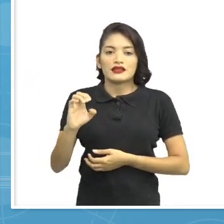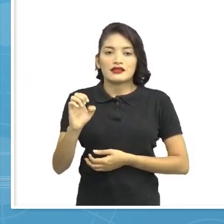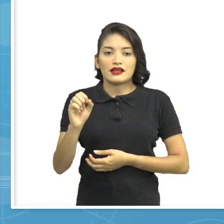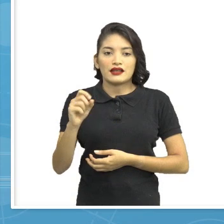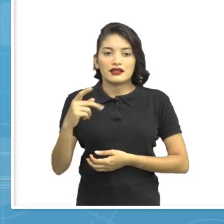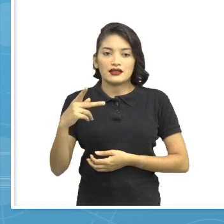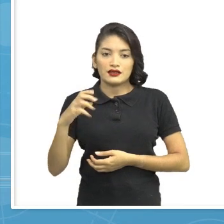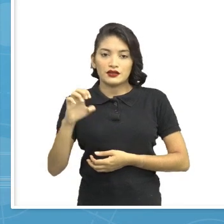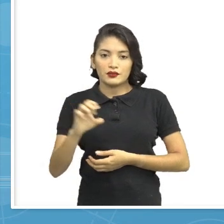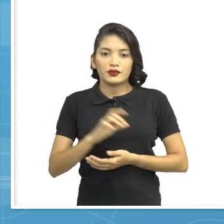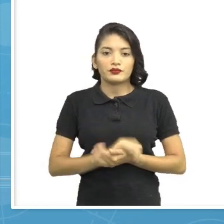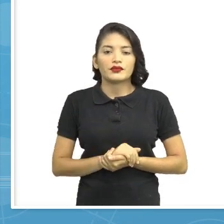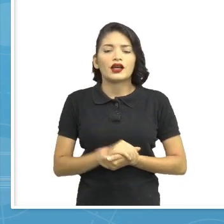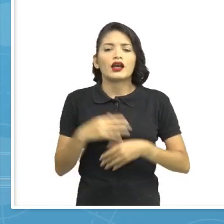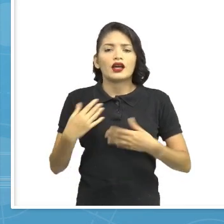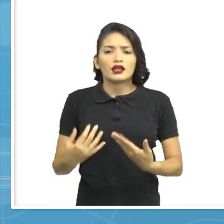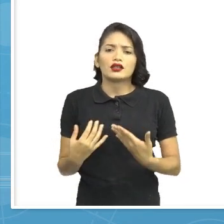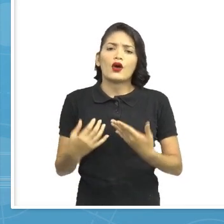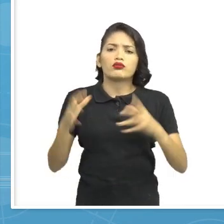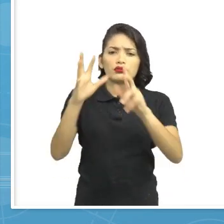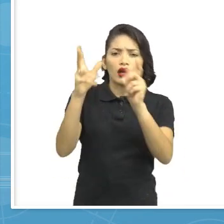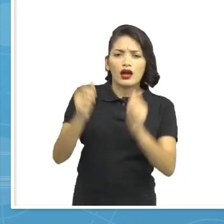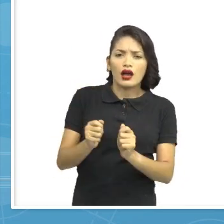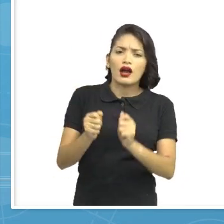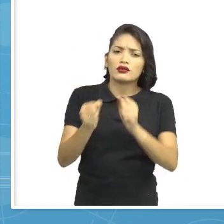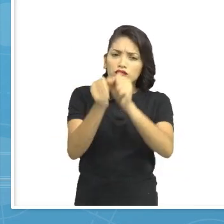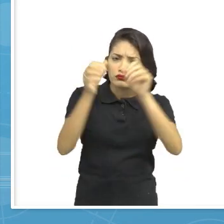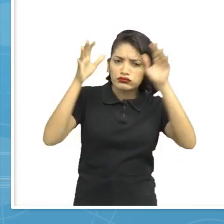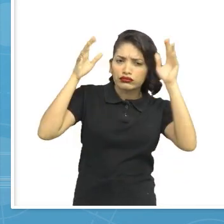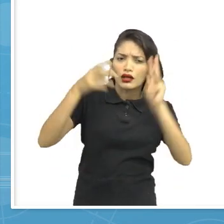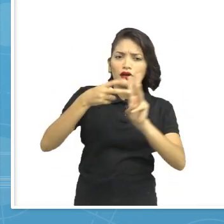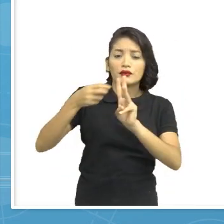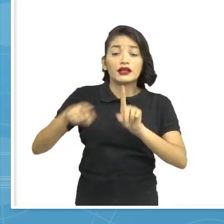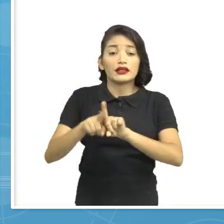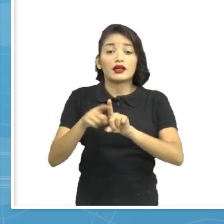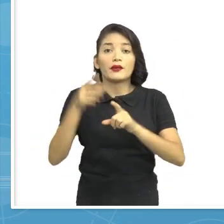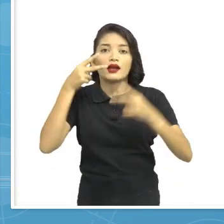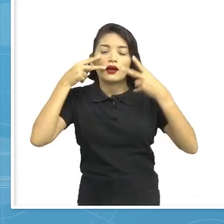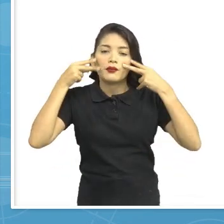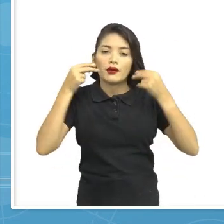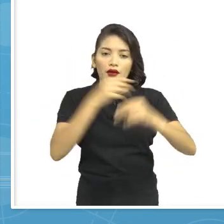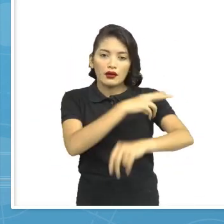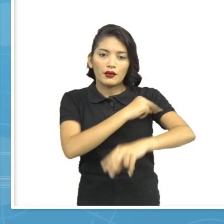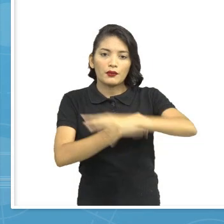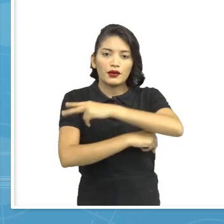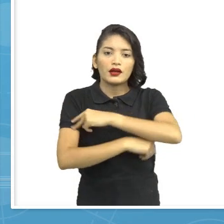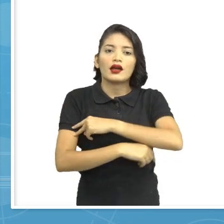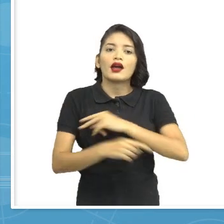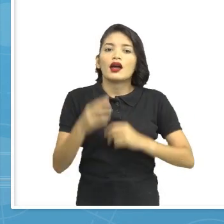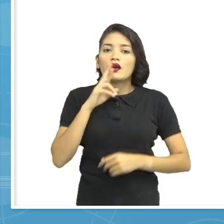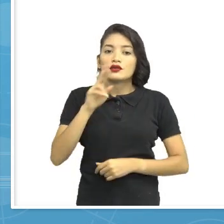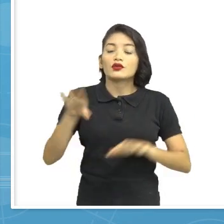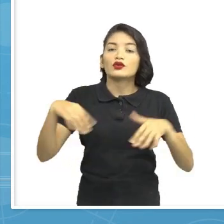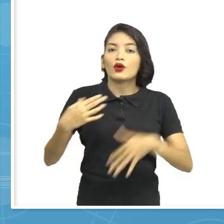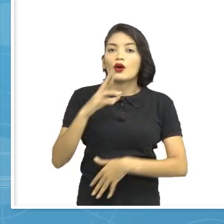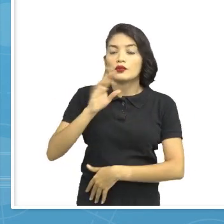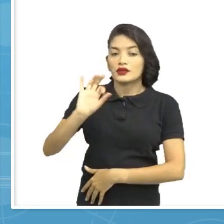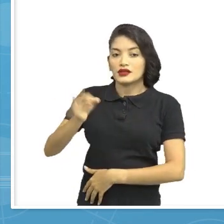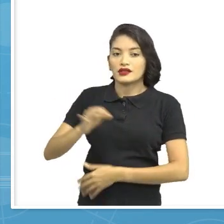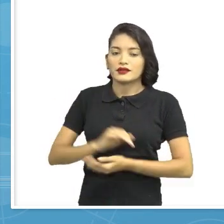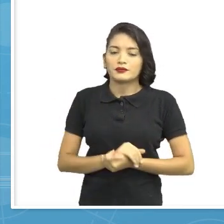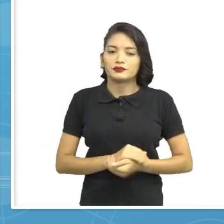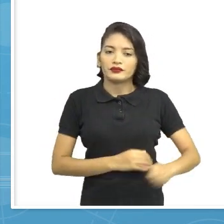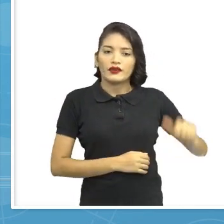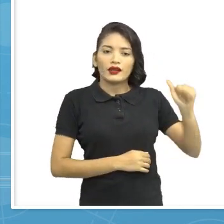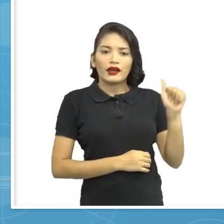plumária indígena e à pintura corporal dos índios brasileiros, assinale a opção correta. Alternativa A. Em